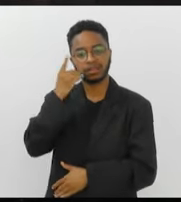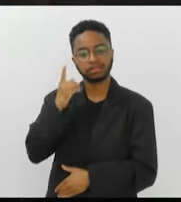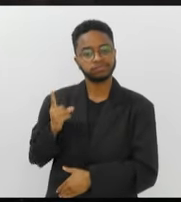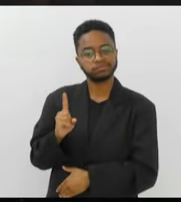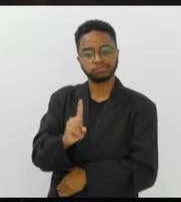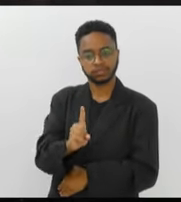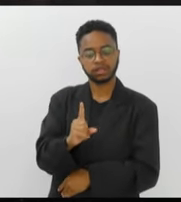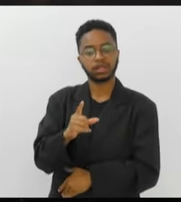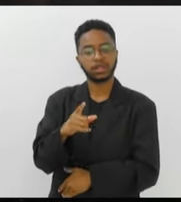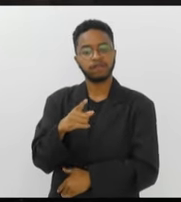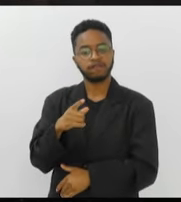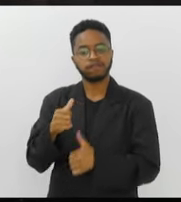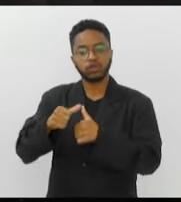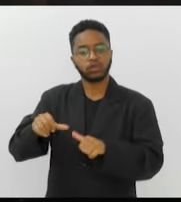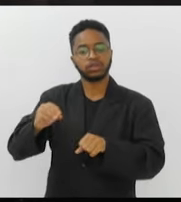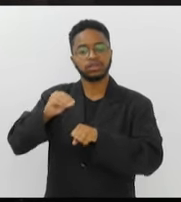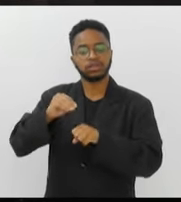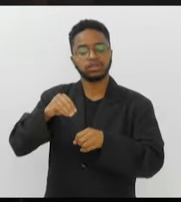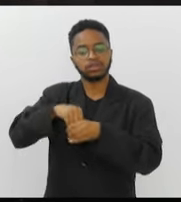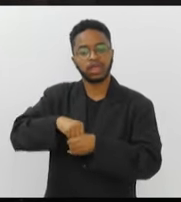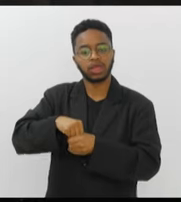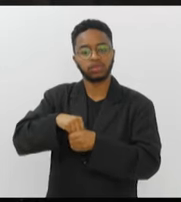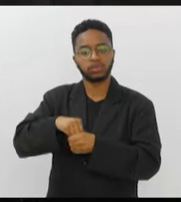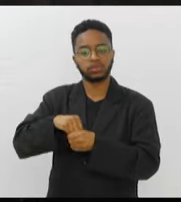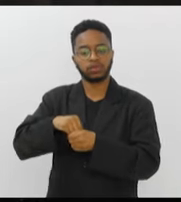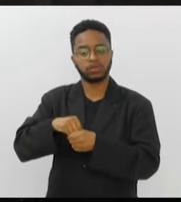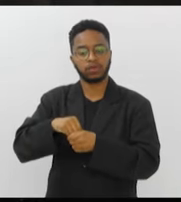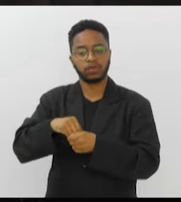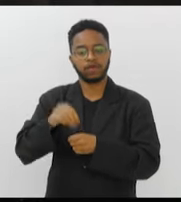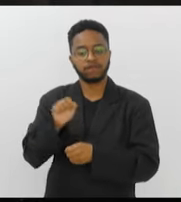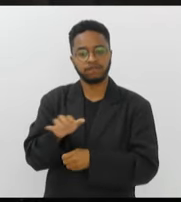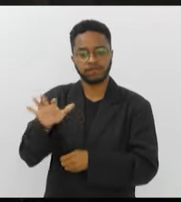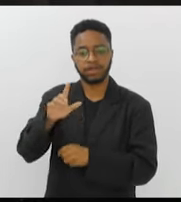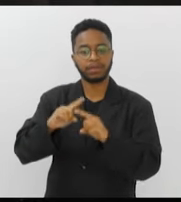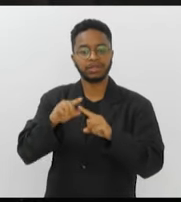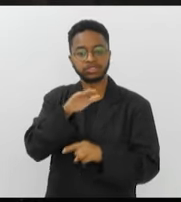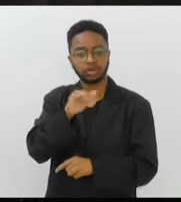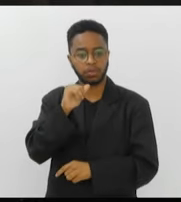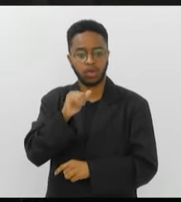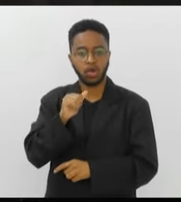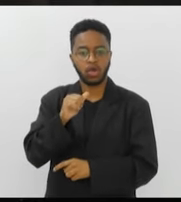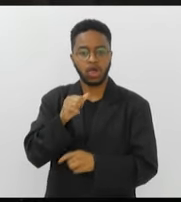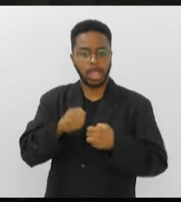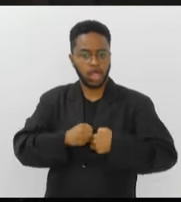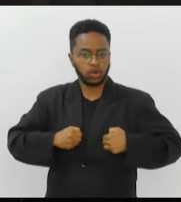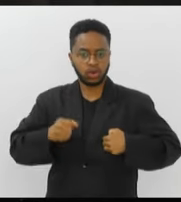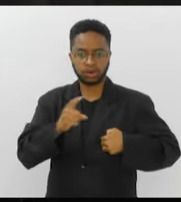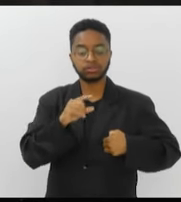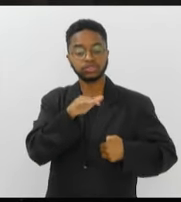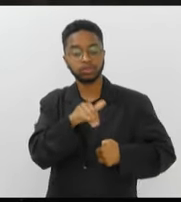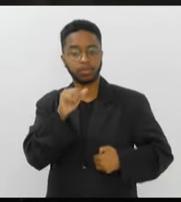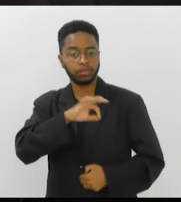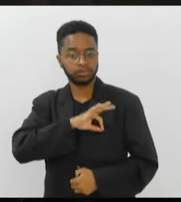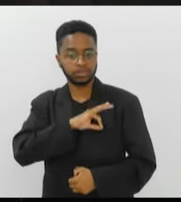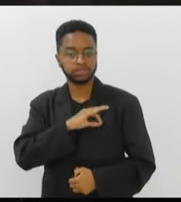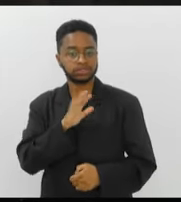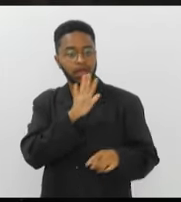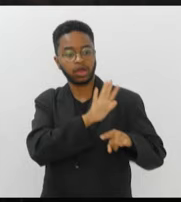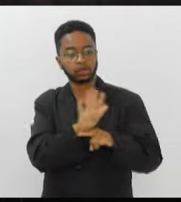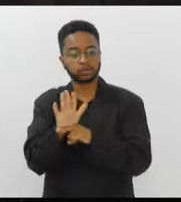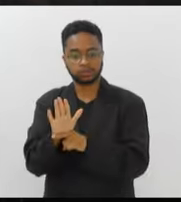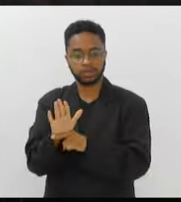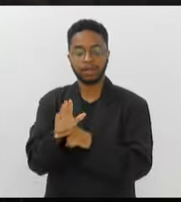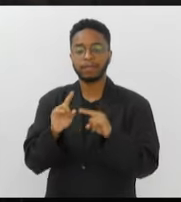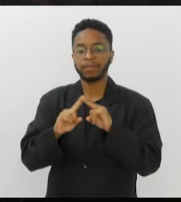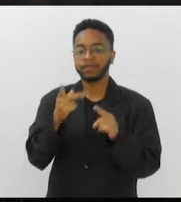encurralado dentro da favela, mas não chamou o Batman, a Mulher Maravilha, o Robin, foi lá e chamou a PM para ajudar para tirar dentro da comunidade. Que vem abrir a